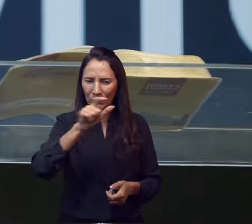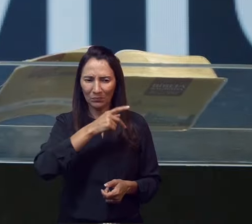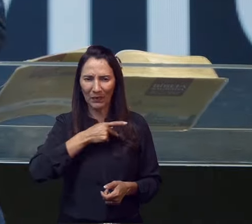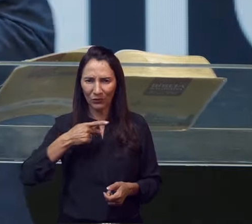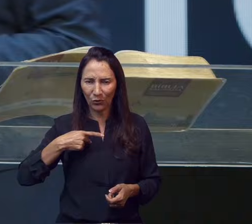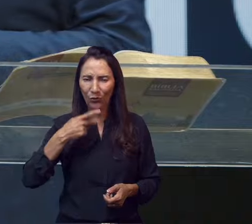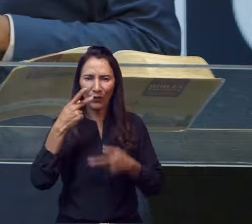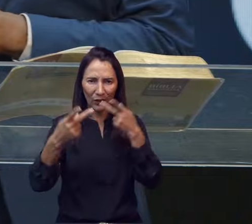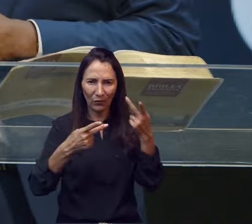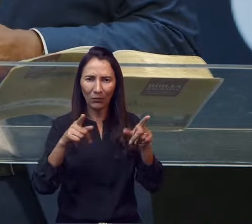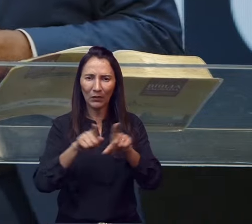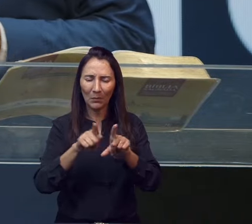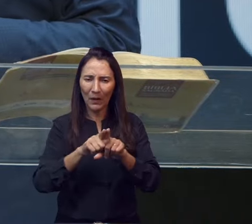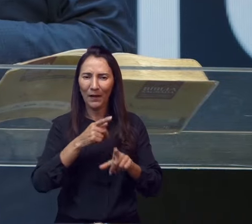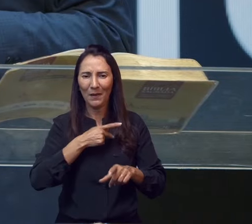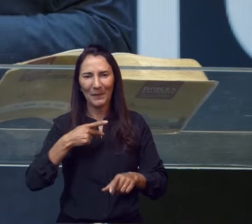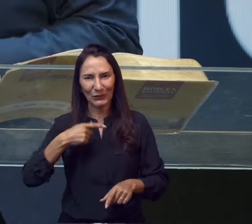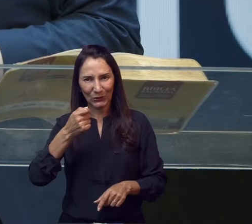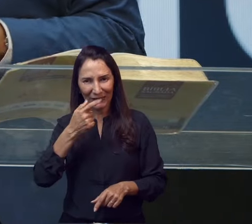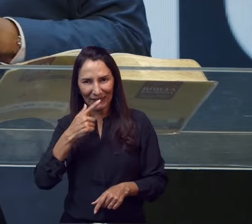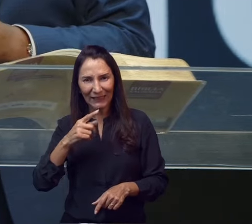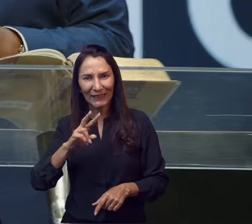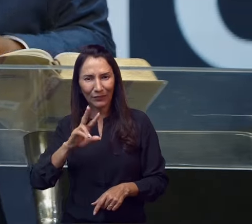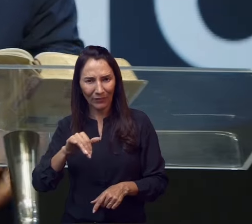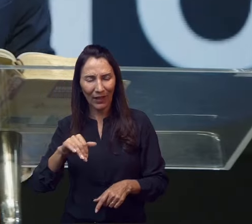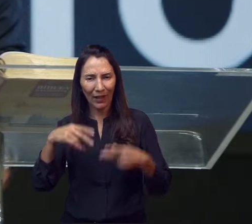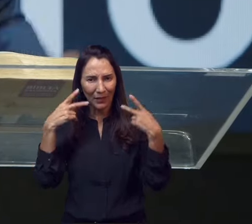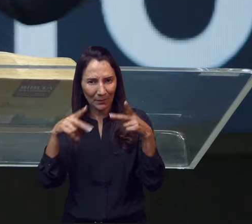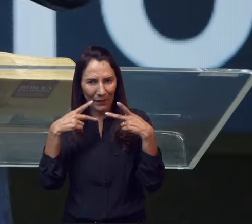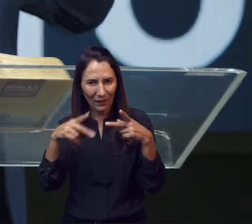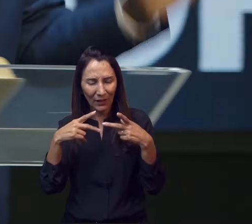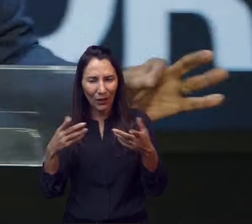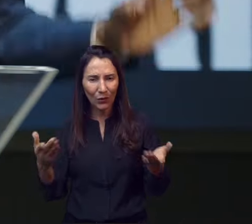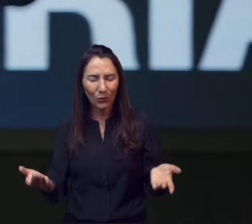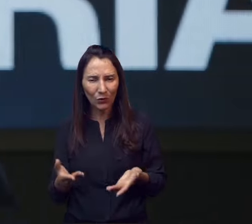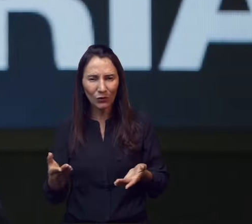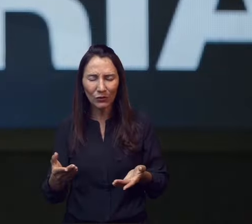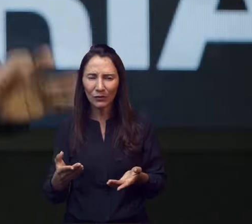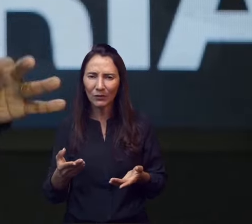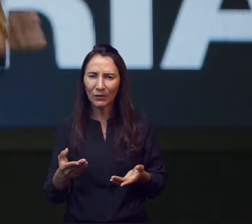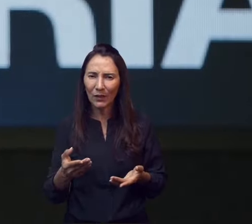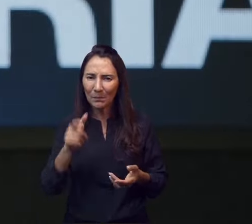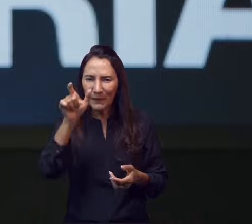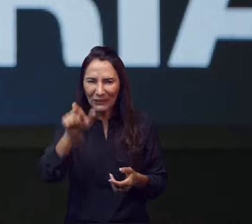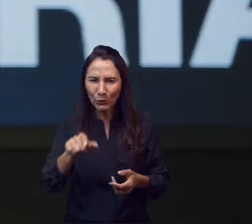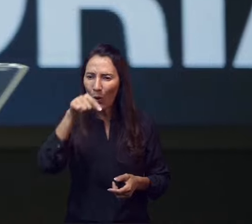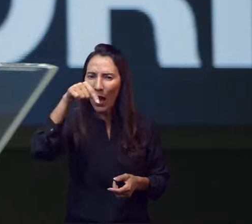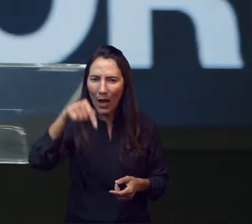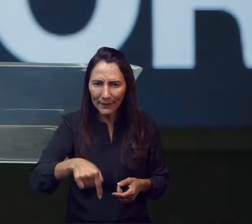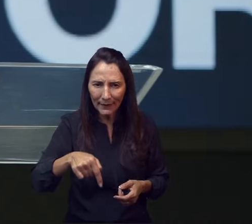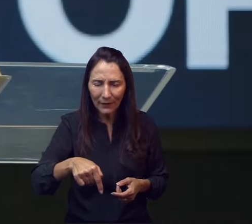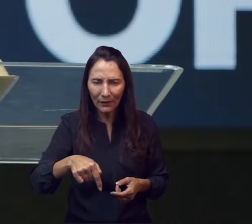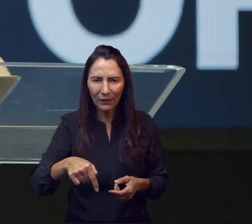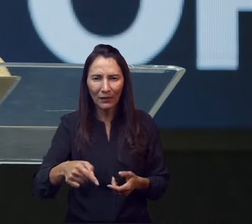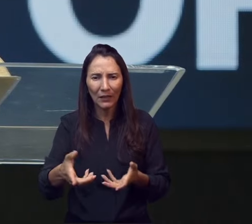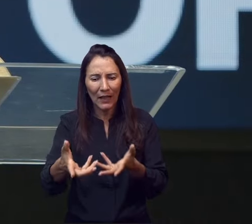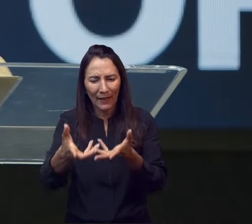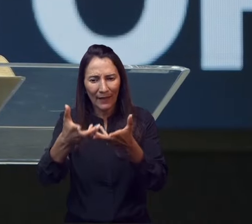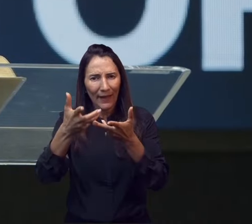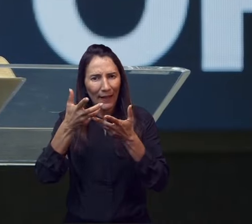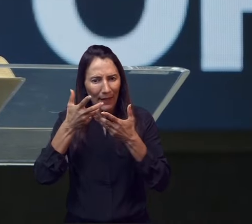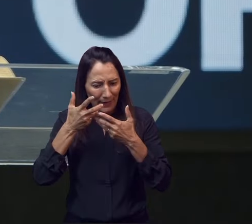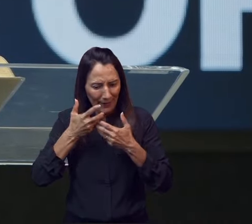querido Pastor Silas Malafaia que já já vai estar ministrando a palavra alguém aqui tem recebido